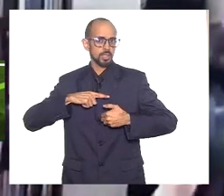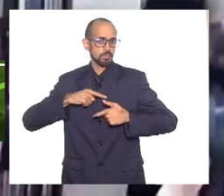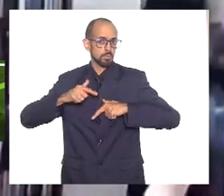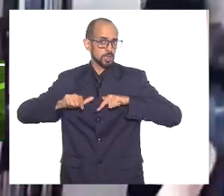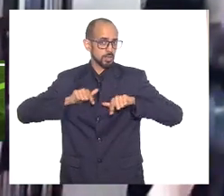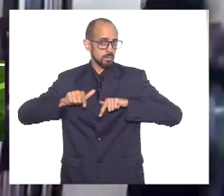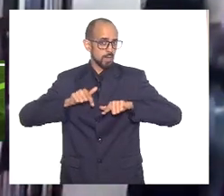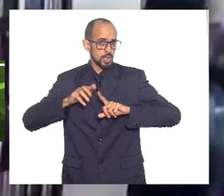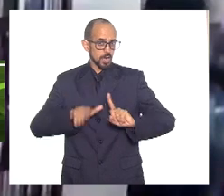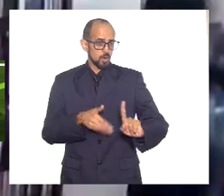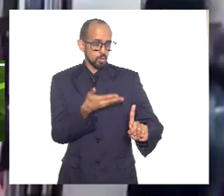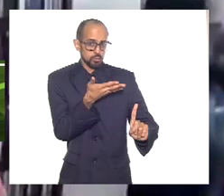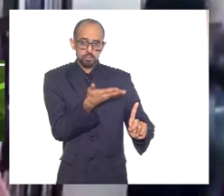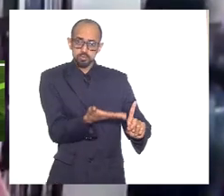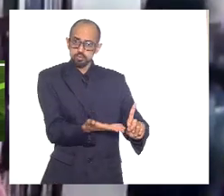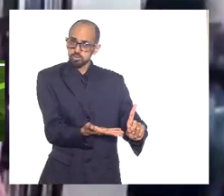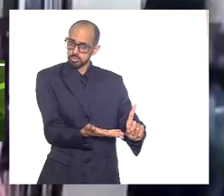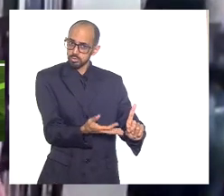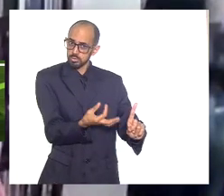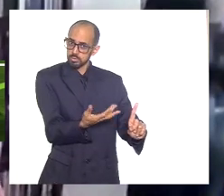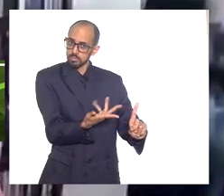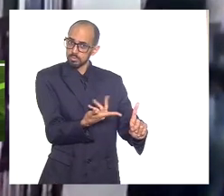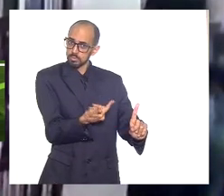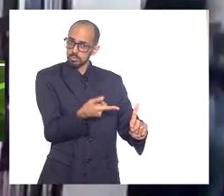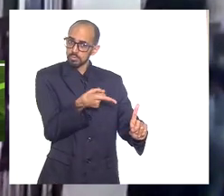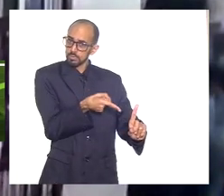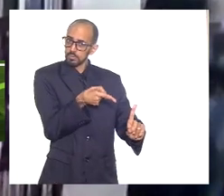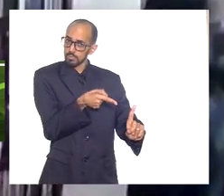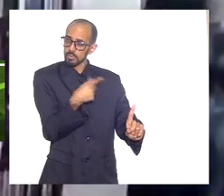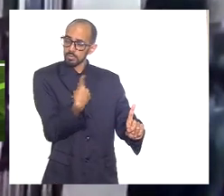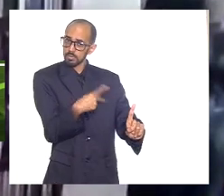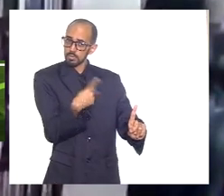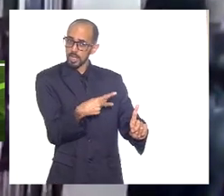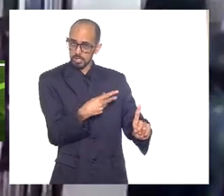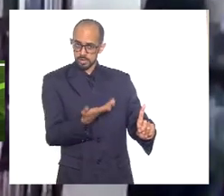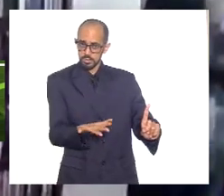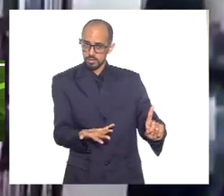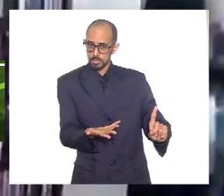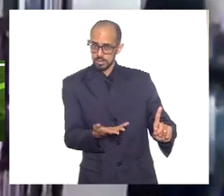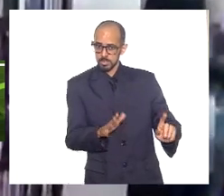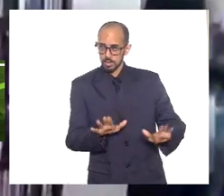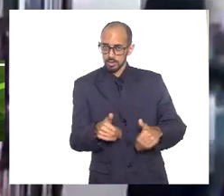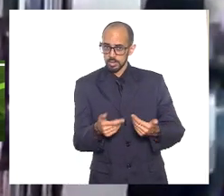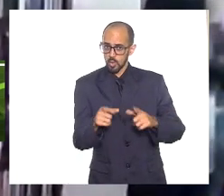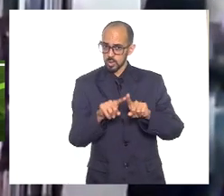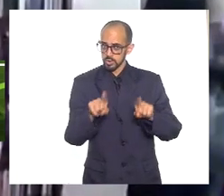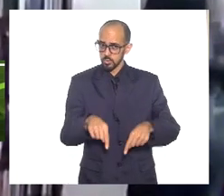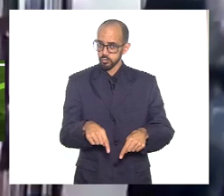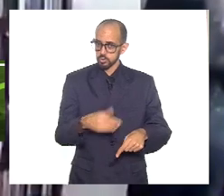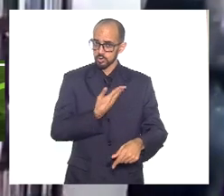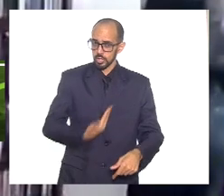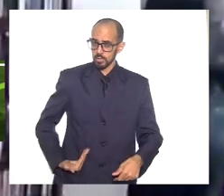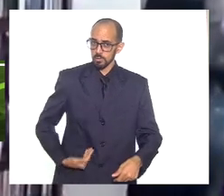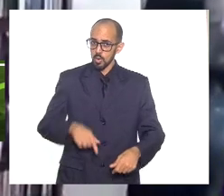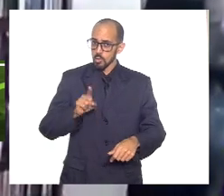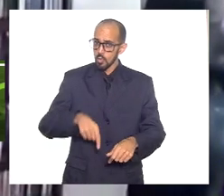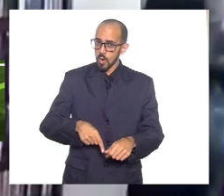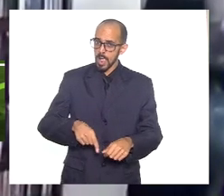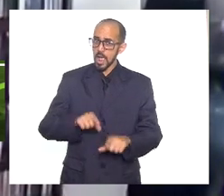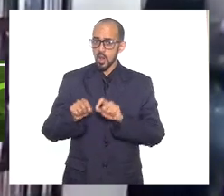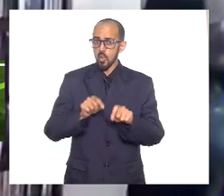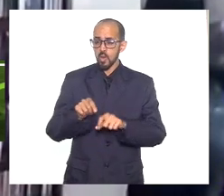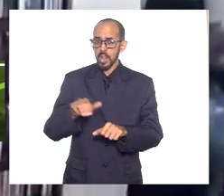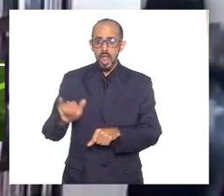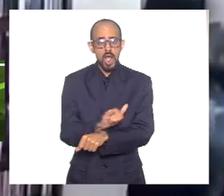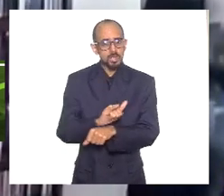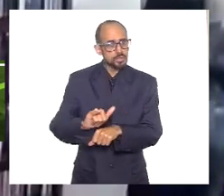dignidade. Então, o que acontece? Esse servidor público, eu considero alavanca